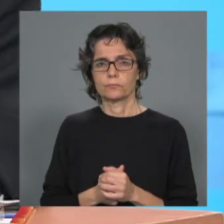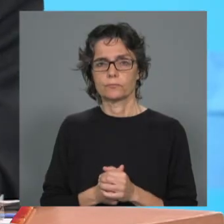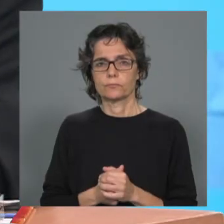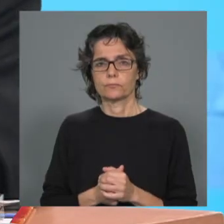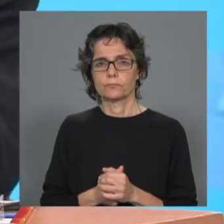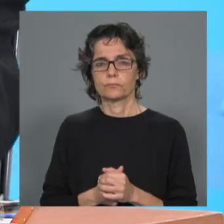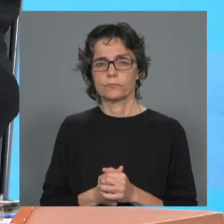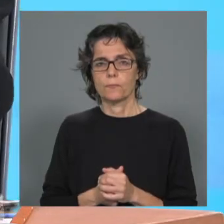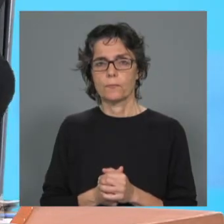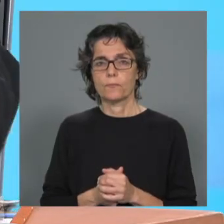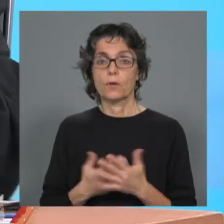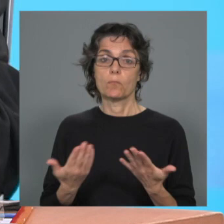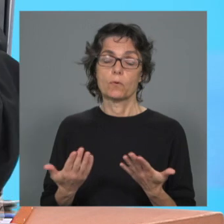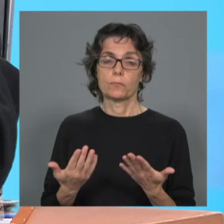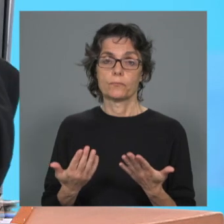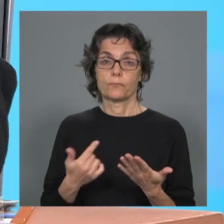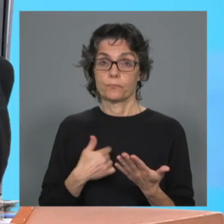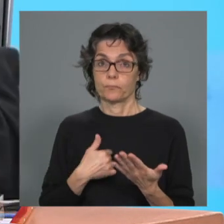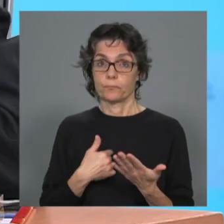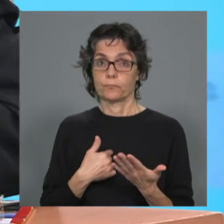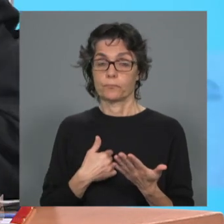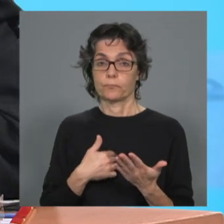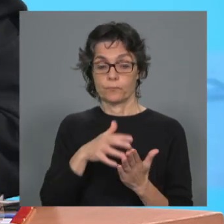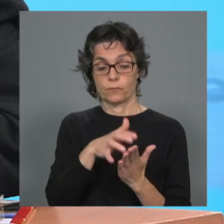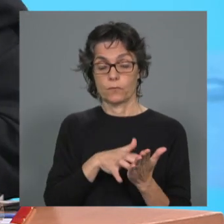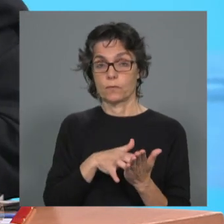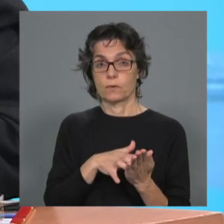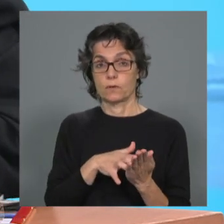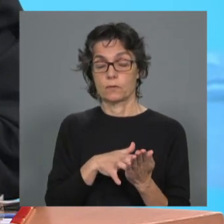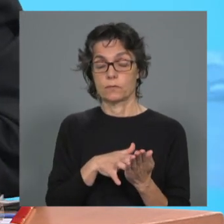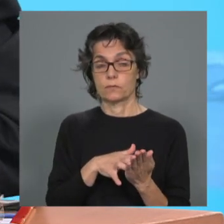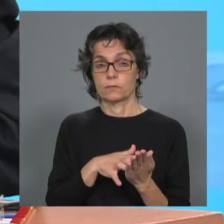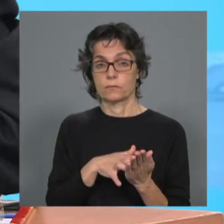diria, para não ir muito longe, buscando o texto que aqui nós temos.